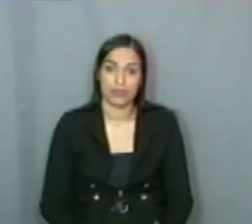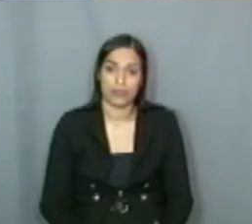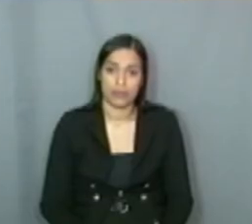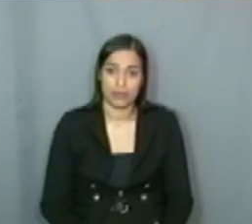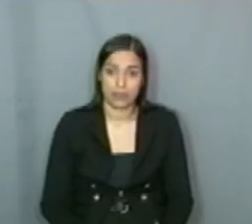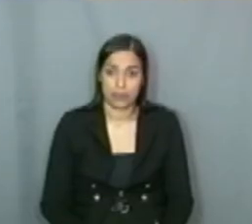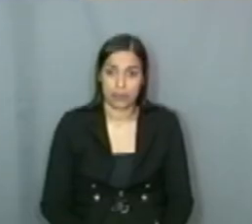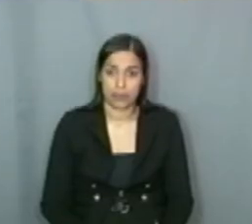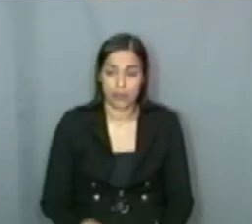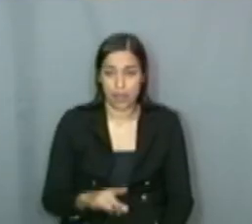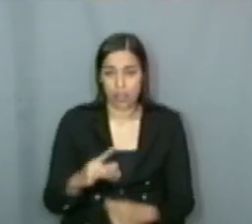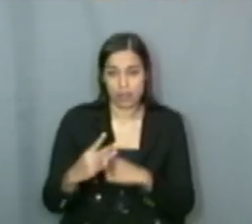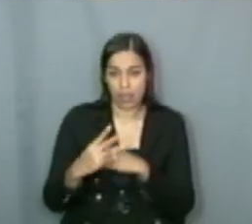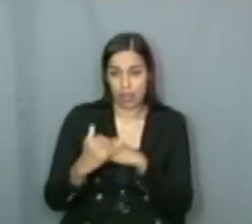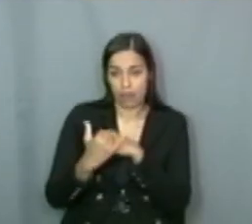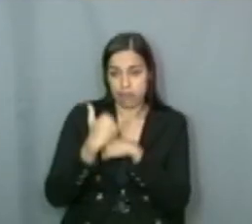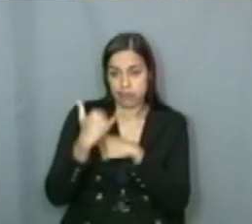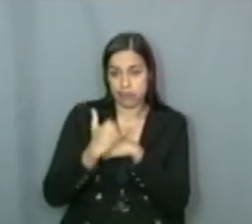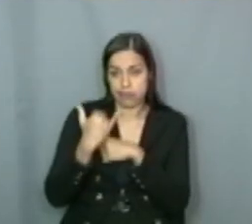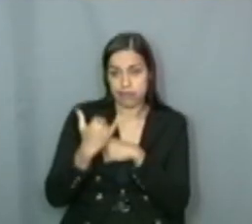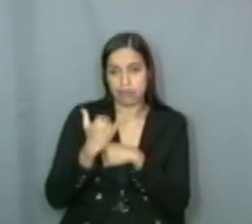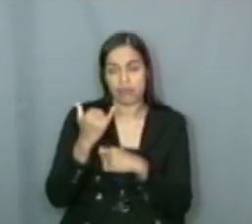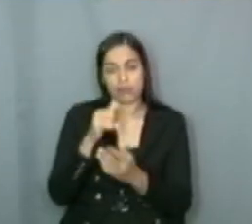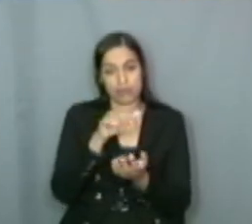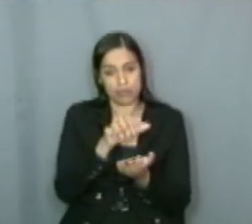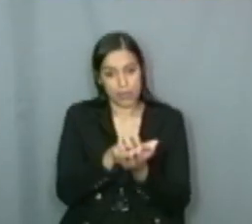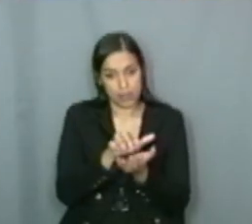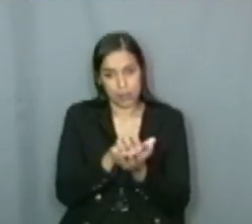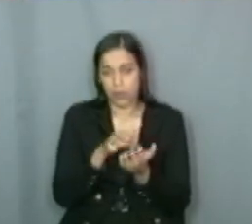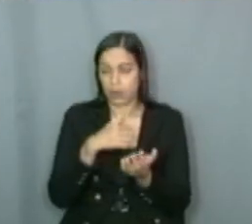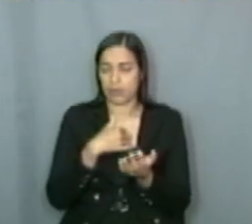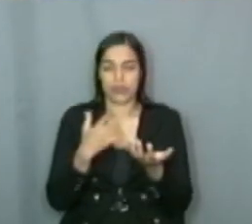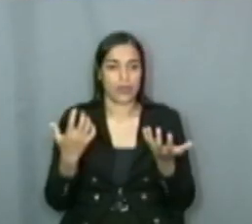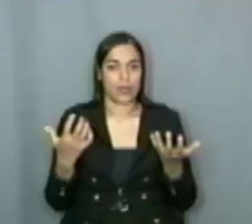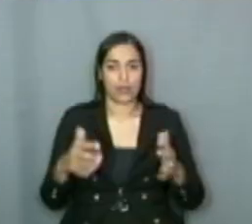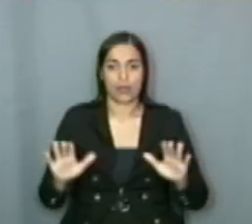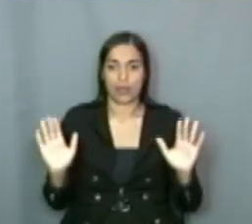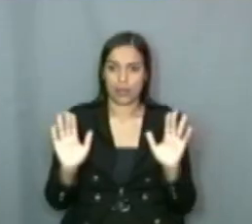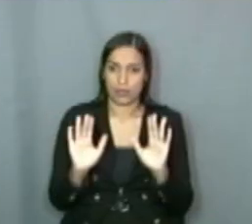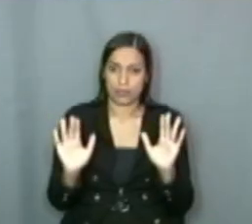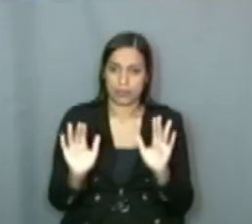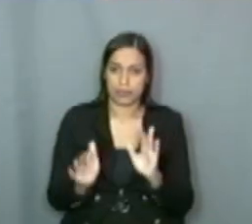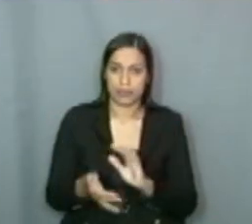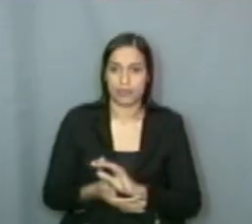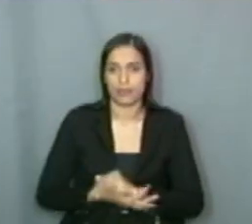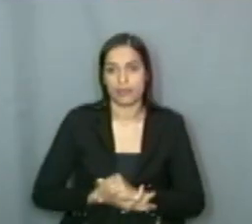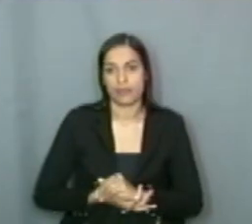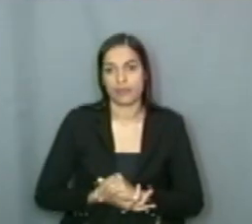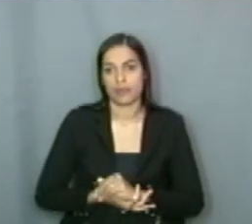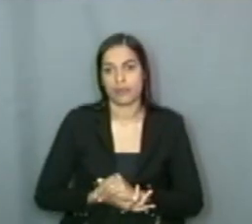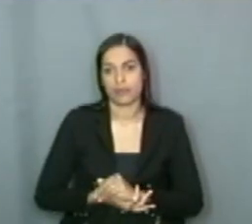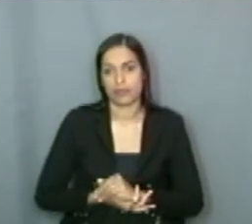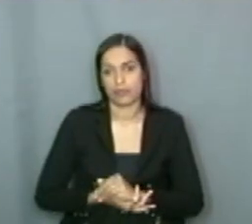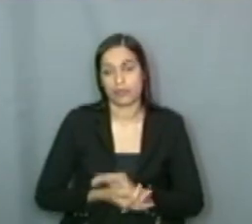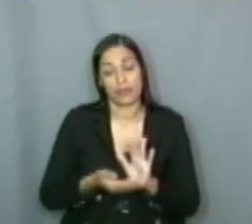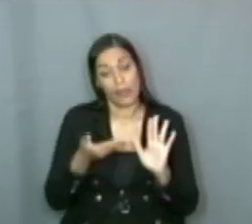É essa enganação que você quer para Pernambuco também? Porque eu não quero. Está aí a barreira e gente com as vidas